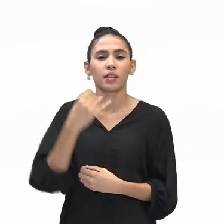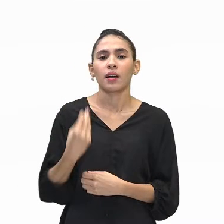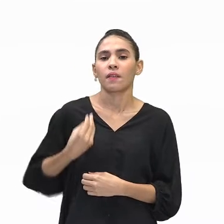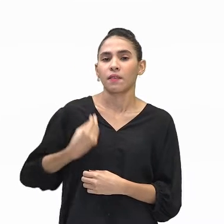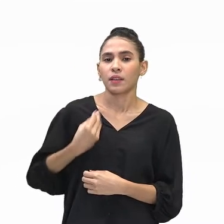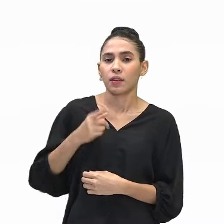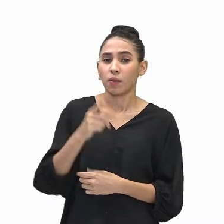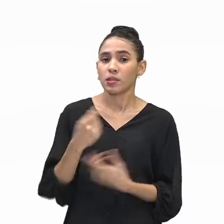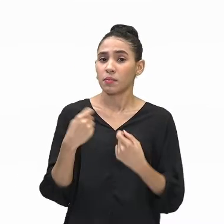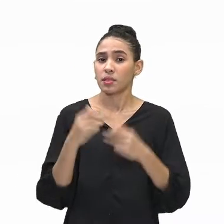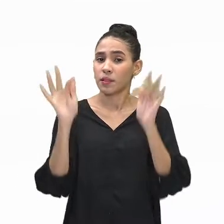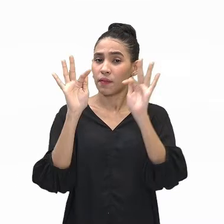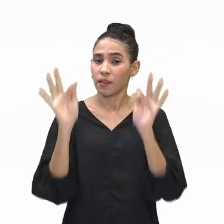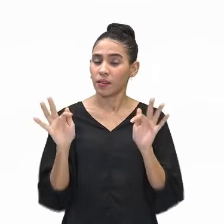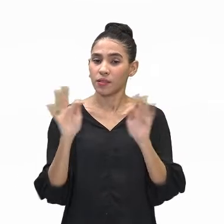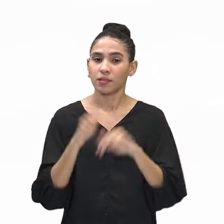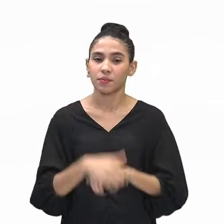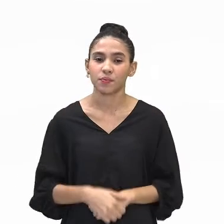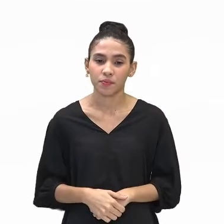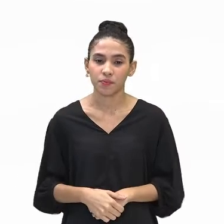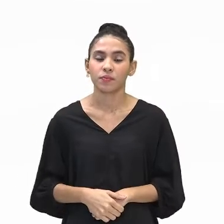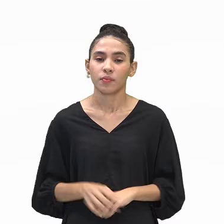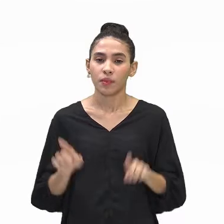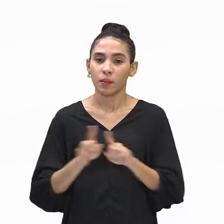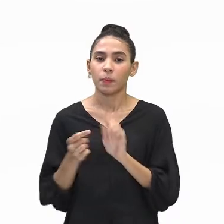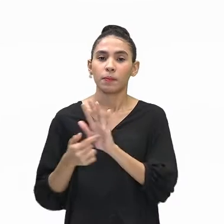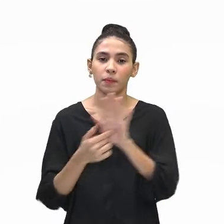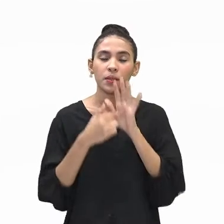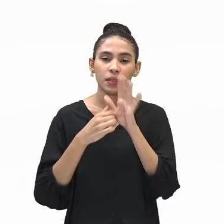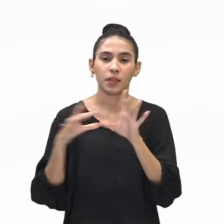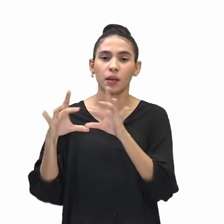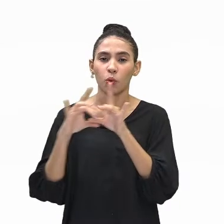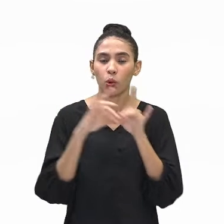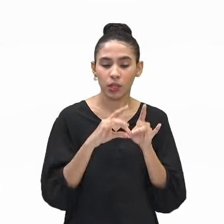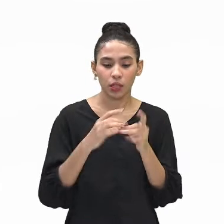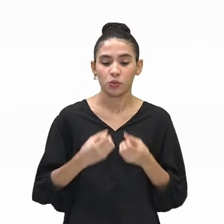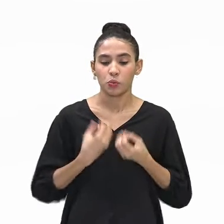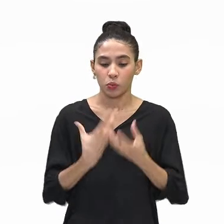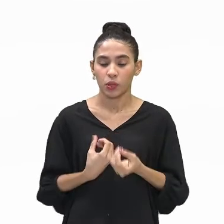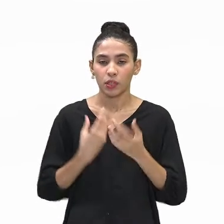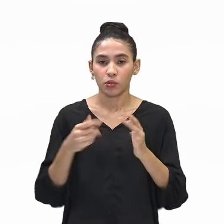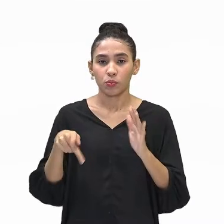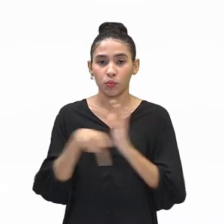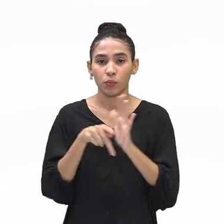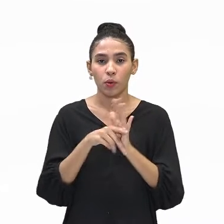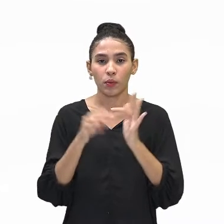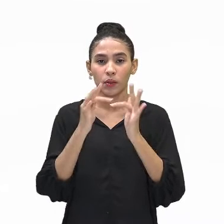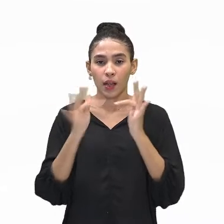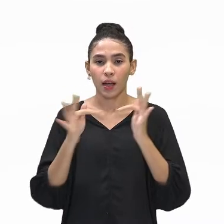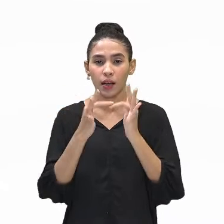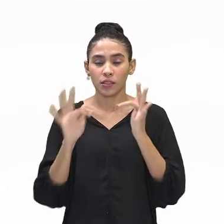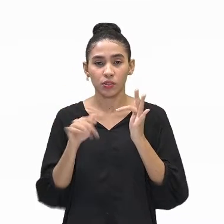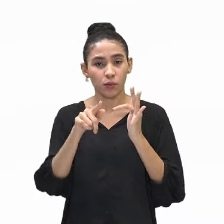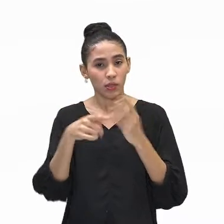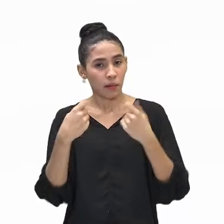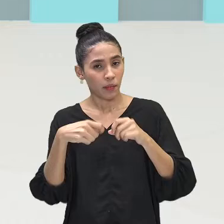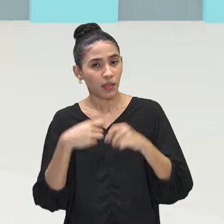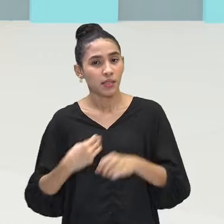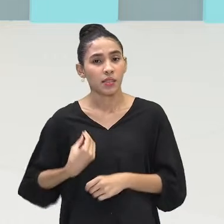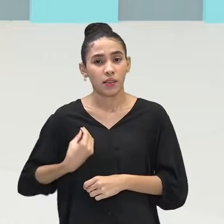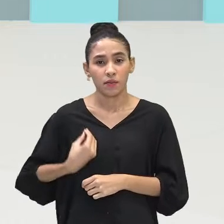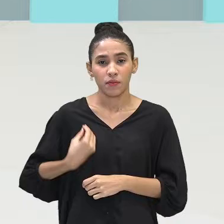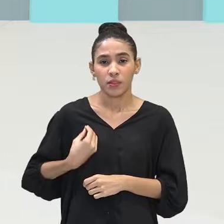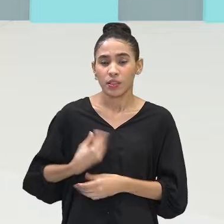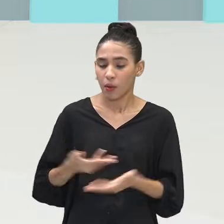Então, efemeridade da vida vai se apresentar dentro dos textos do arcadismo, justamente para mostrar que você precisa viver o